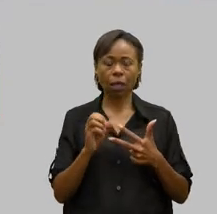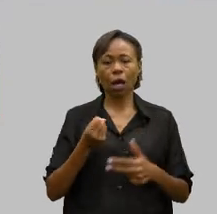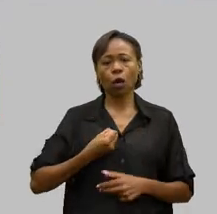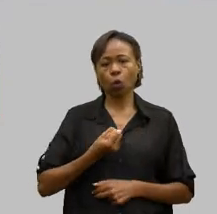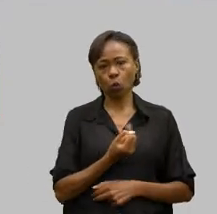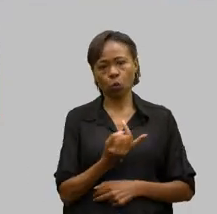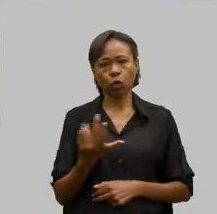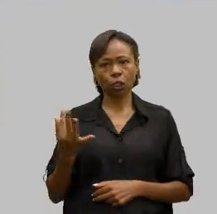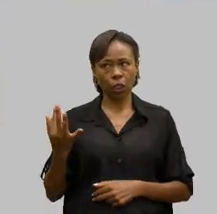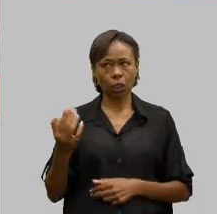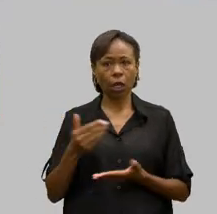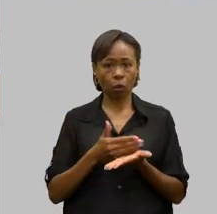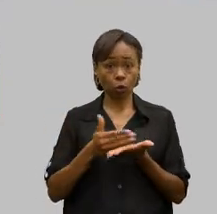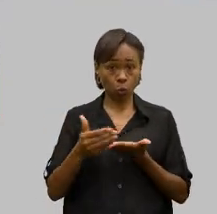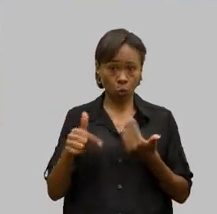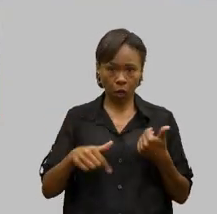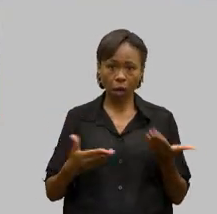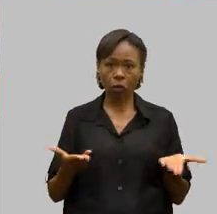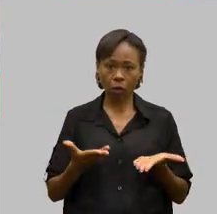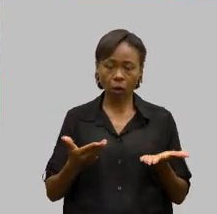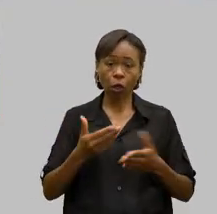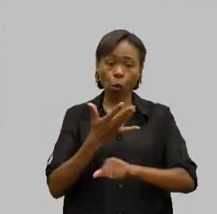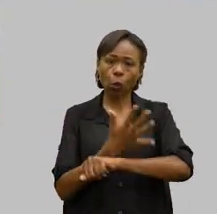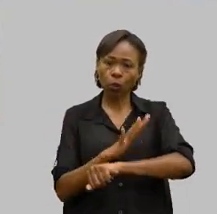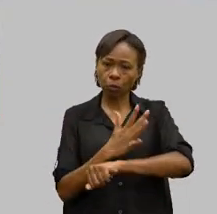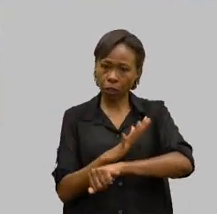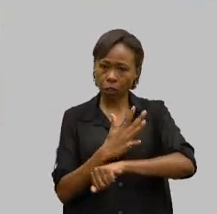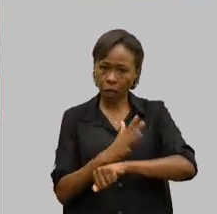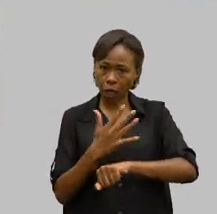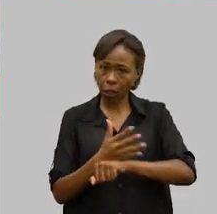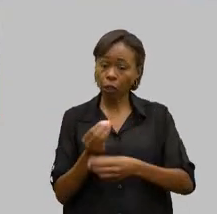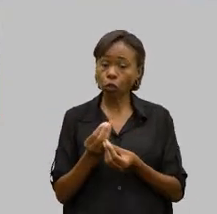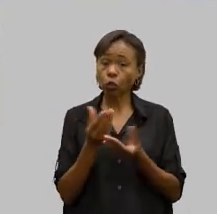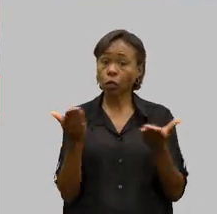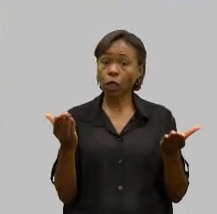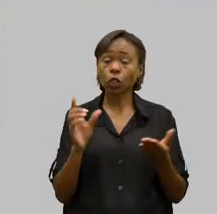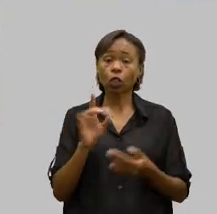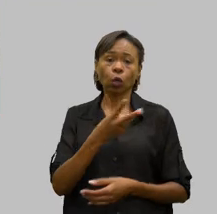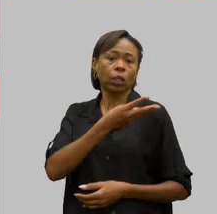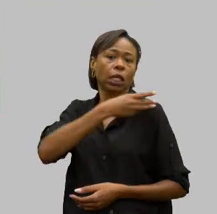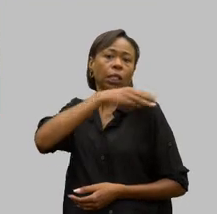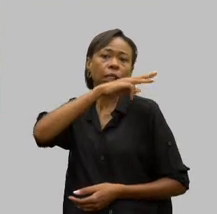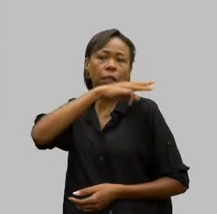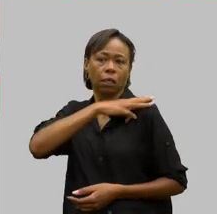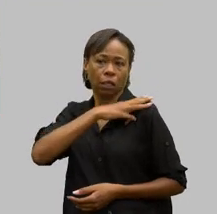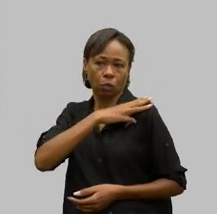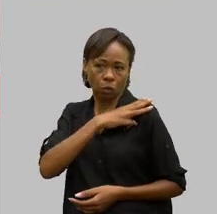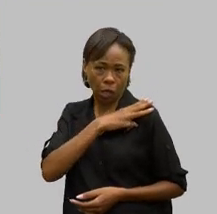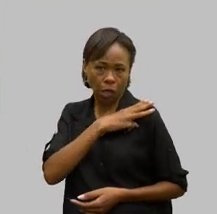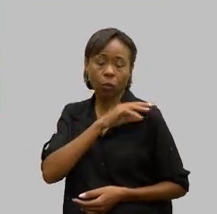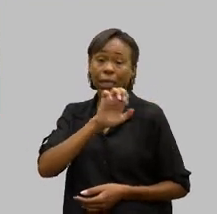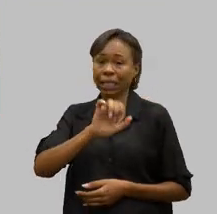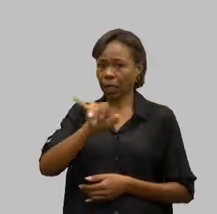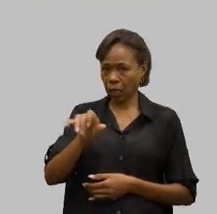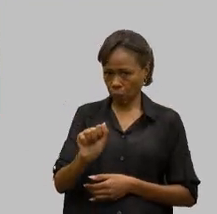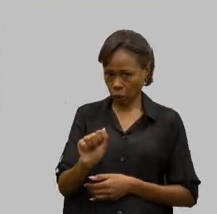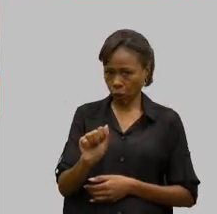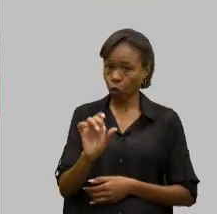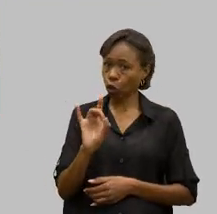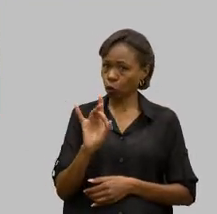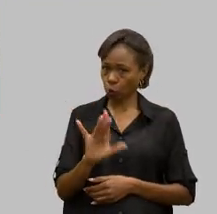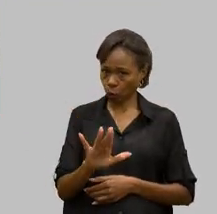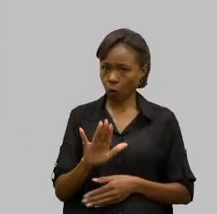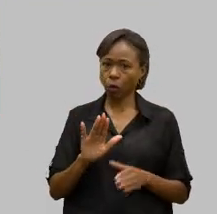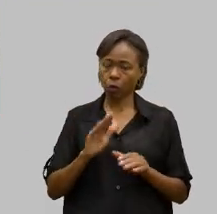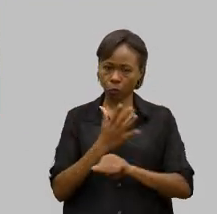iniciamos agora, lembrando que o simulado do Enem foi aplicado apenas para os estudantes do terceiro ano do ensino médio e da EJA. E